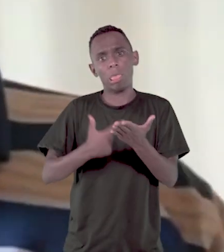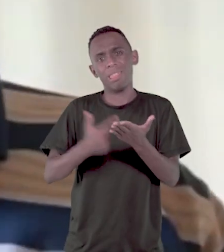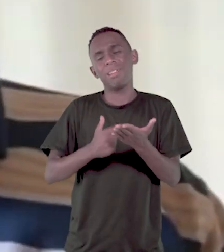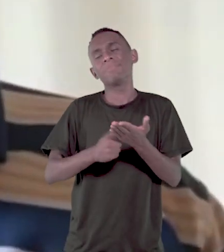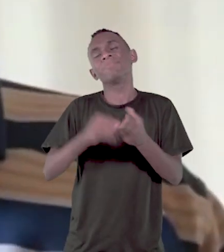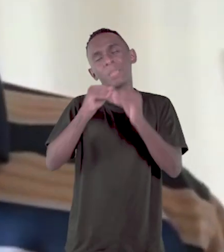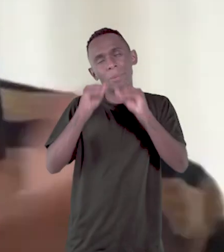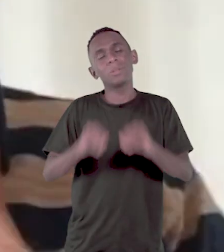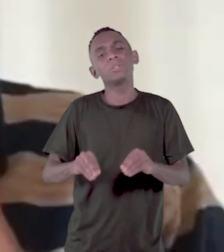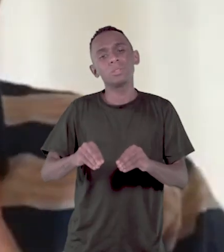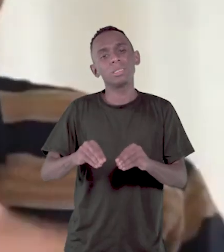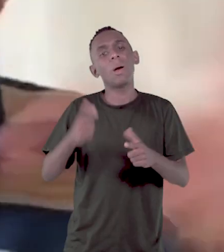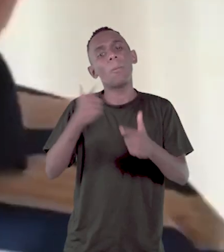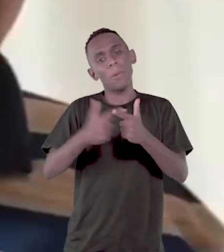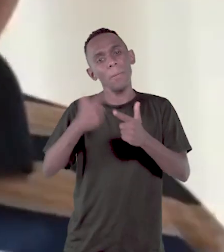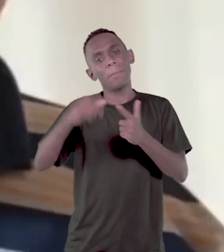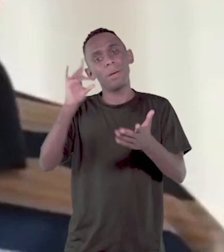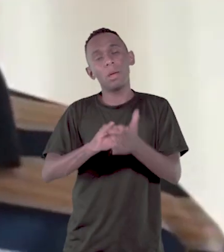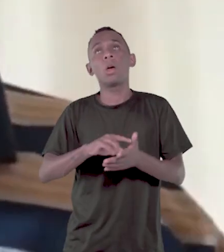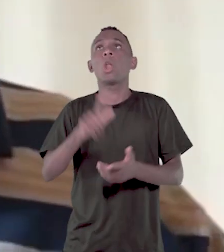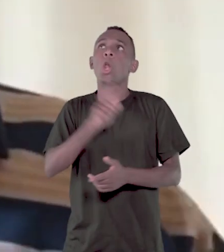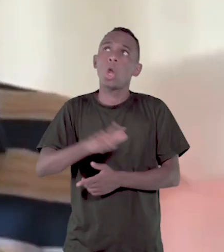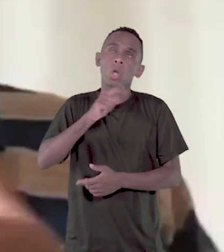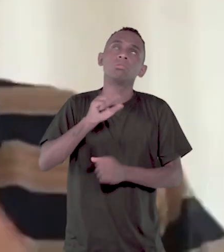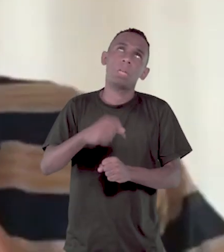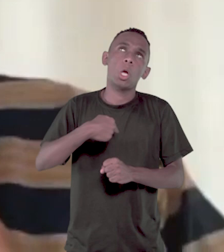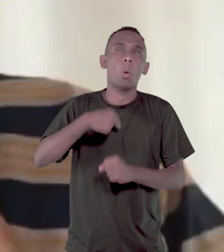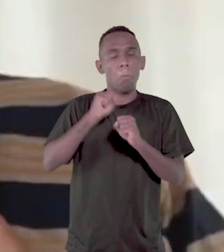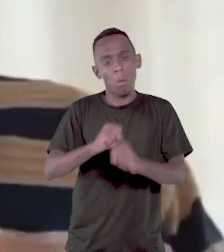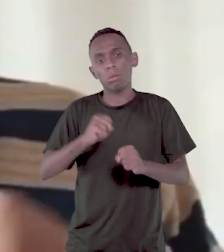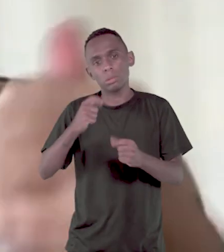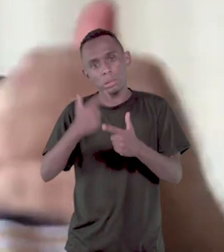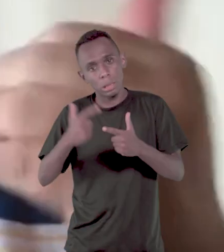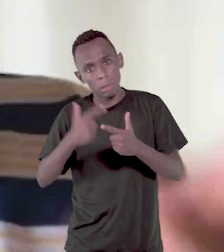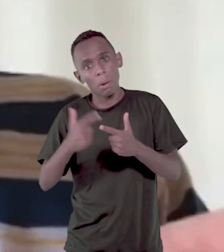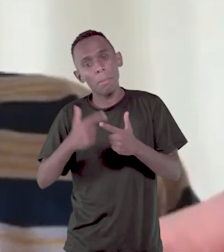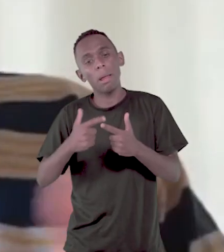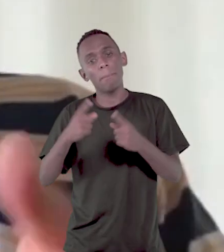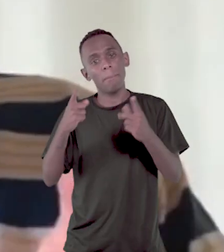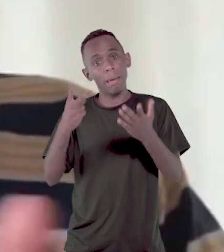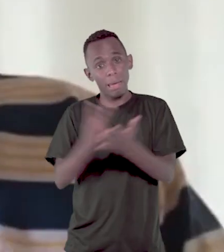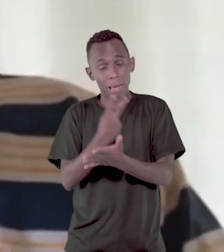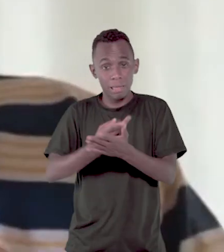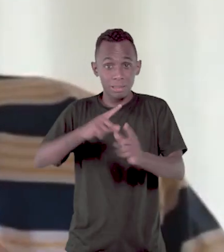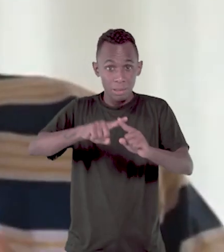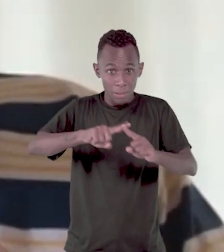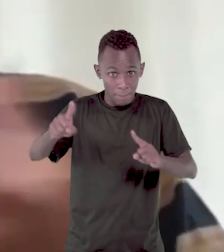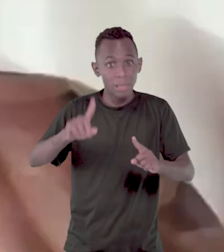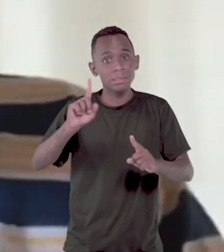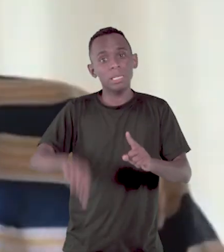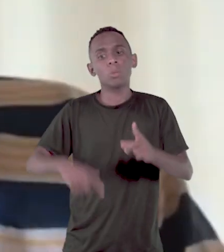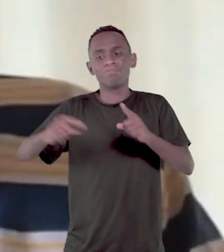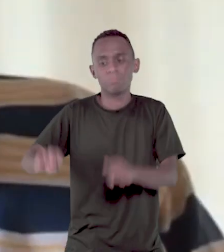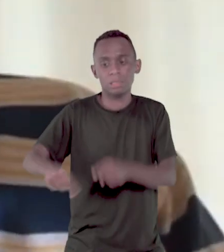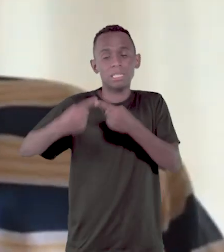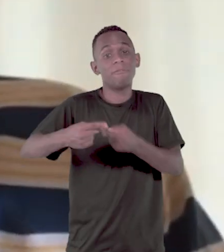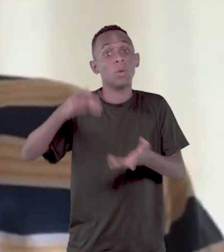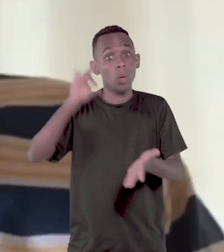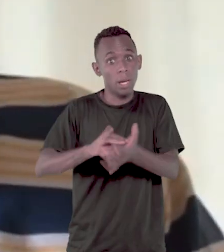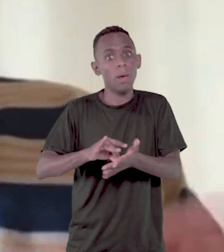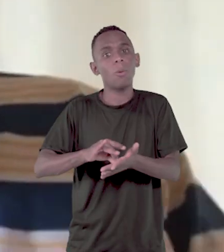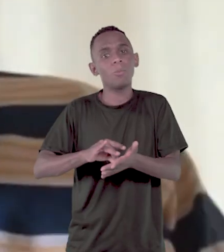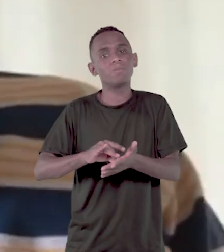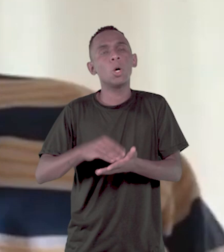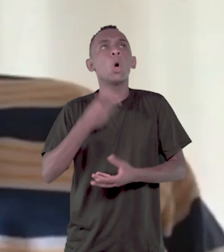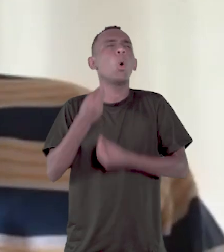acaba com a literatura. Eu acho, posso estar equivocado, claro, mas eu acho que o grande desafio para o